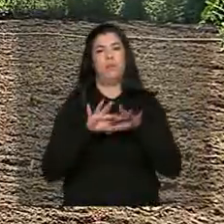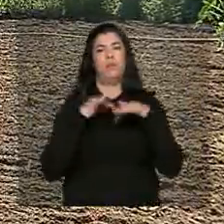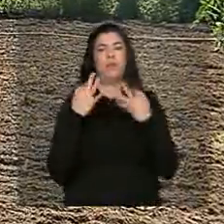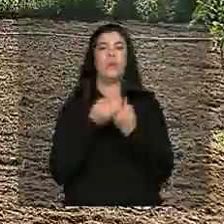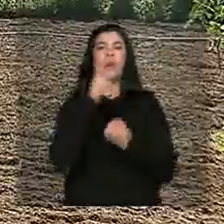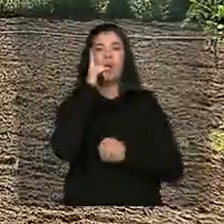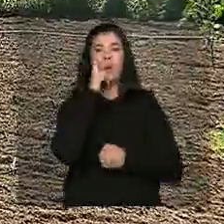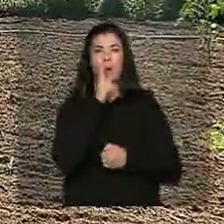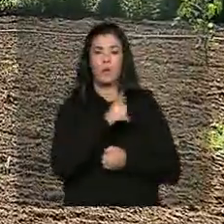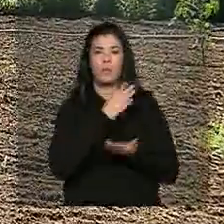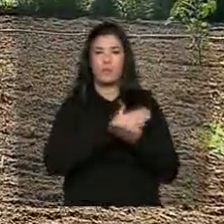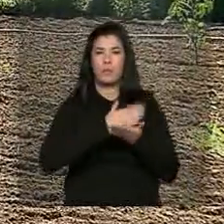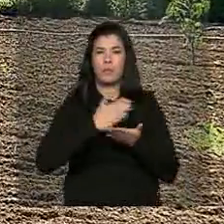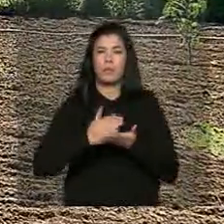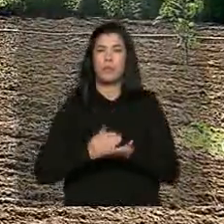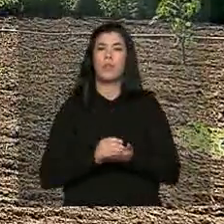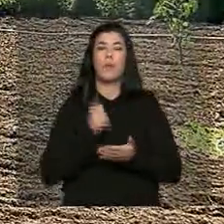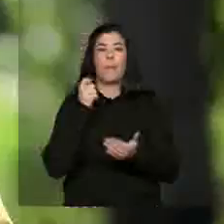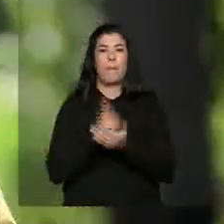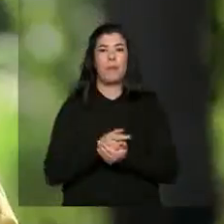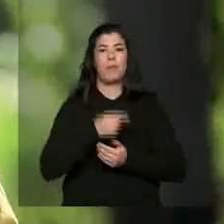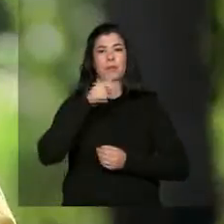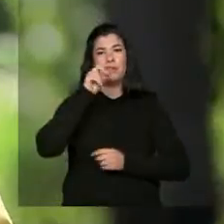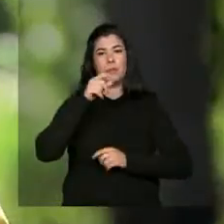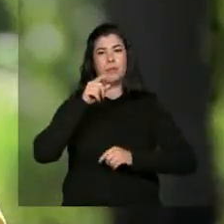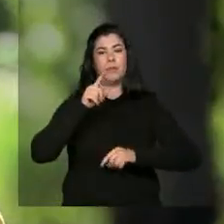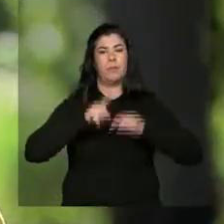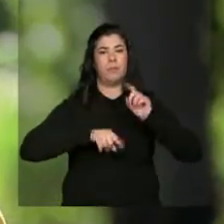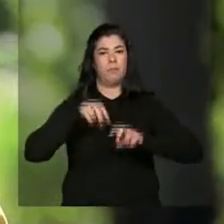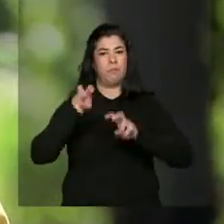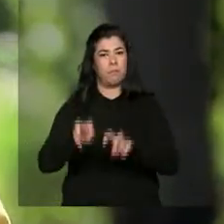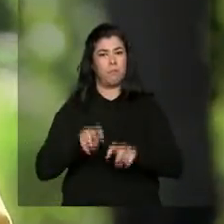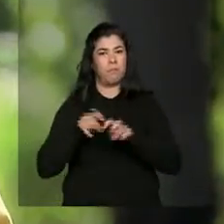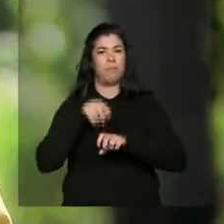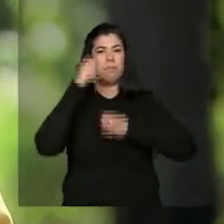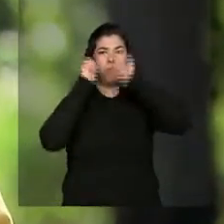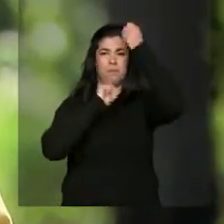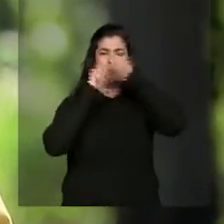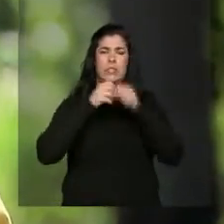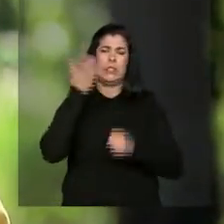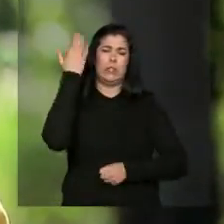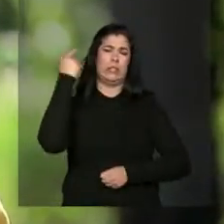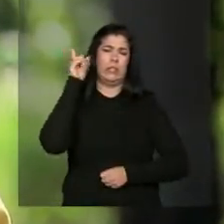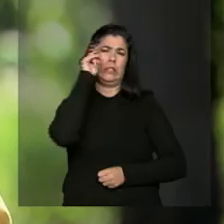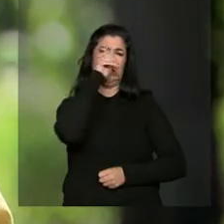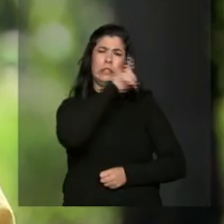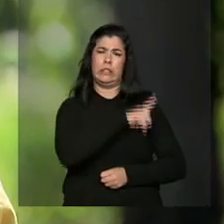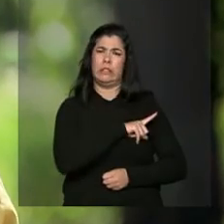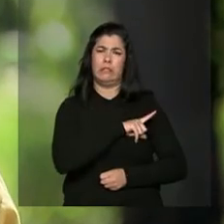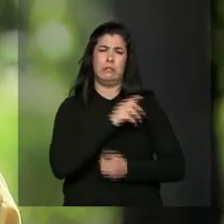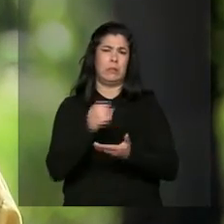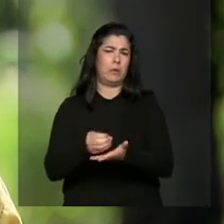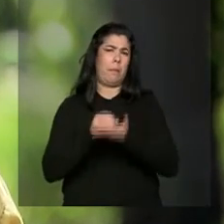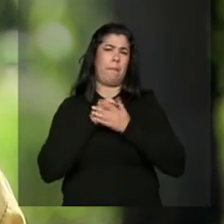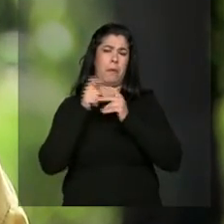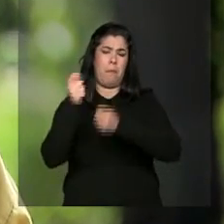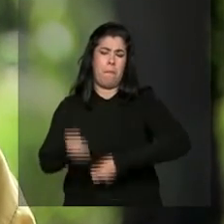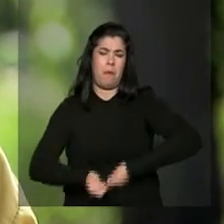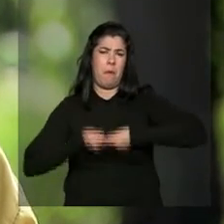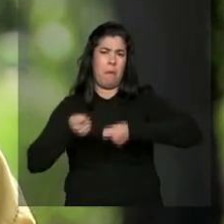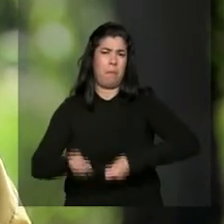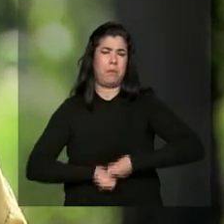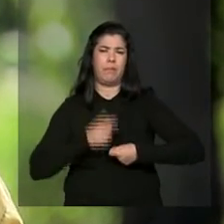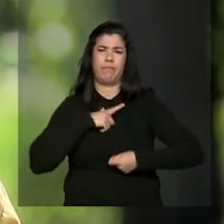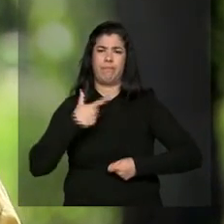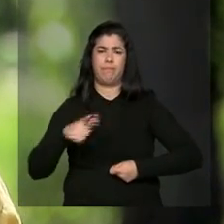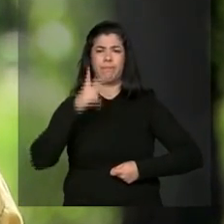conseguiu financiar um pequeno trator. Era muito difícil da gente trabalhar braçal. Quase ninguém estava encontrando também os companheiros